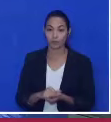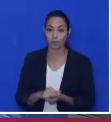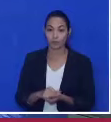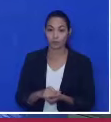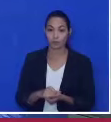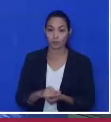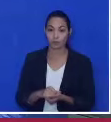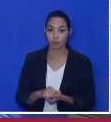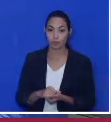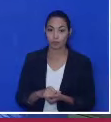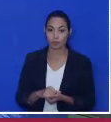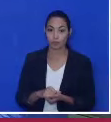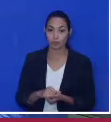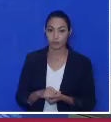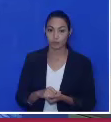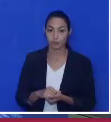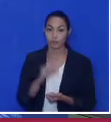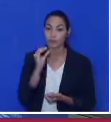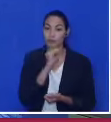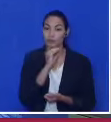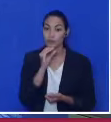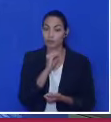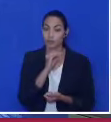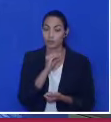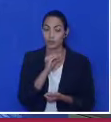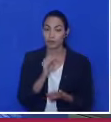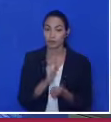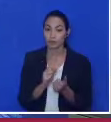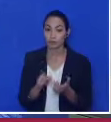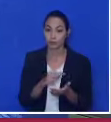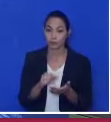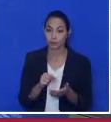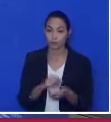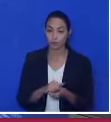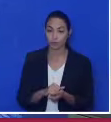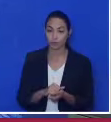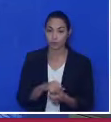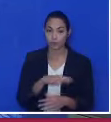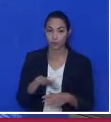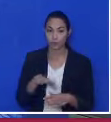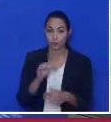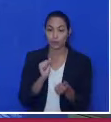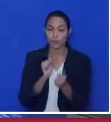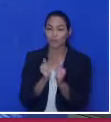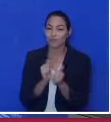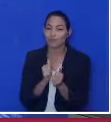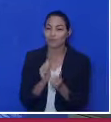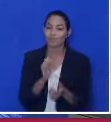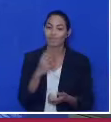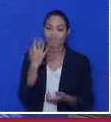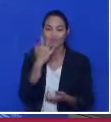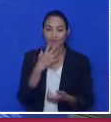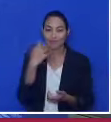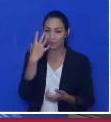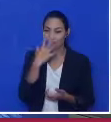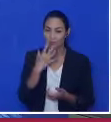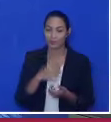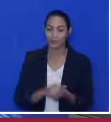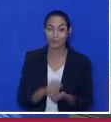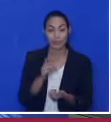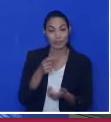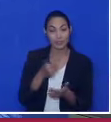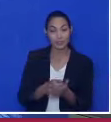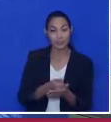R$ 52.019,44. Lembrando, na sequência da dupla Sena, tem Time Mania, a modalidade dos apaixonados por futebol. Você que